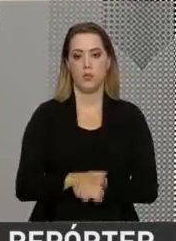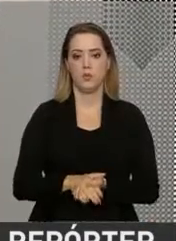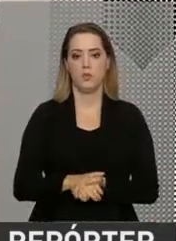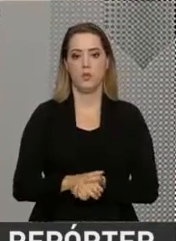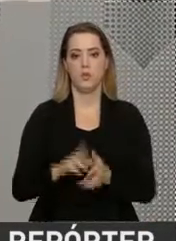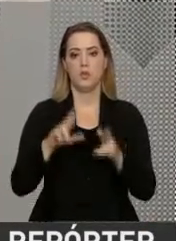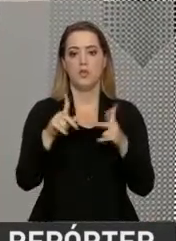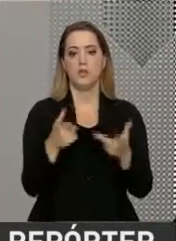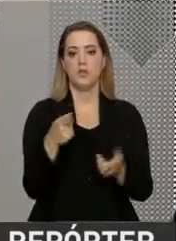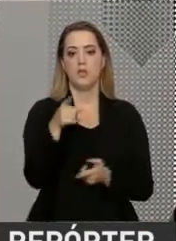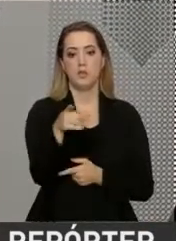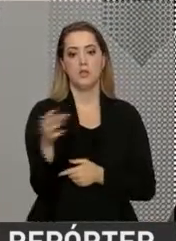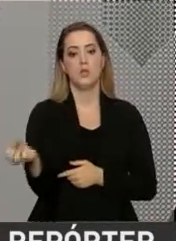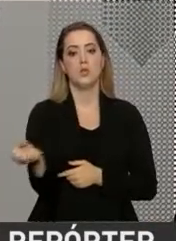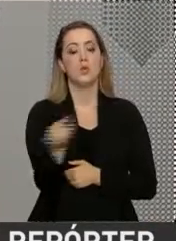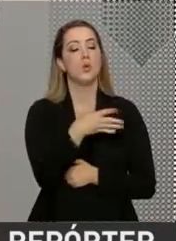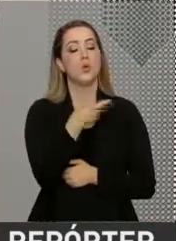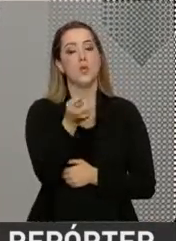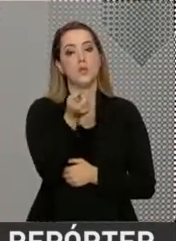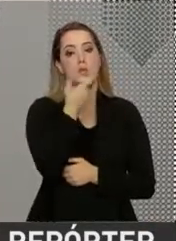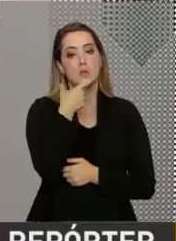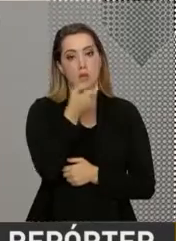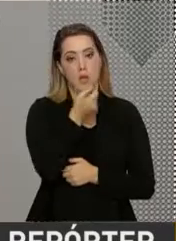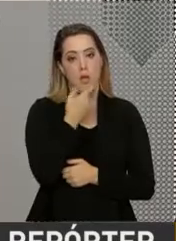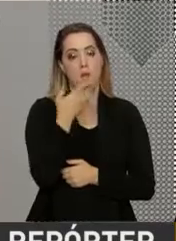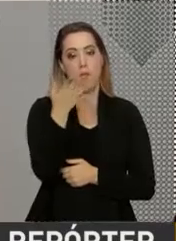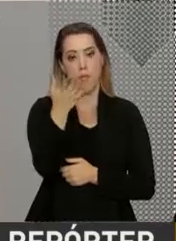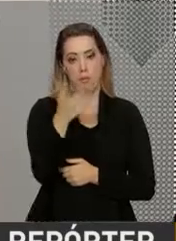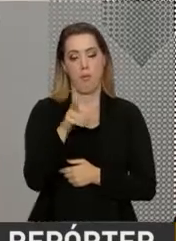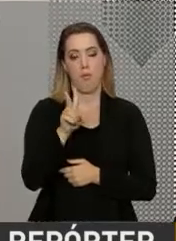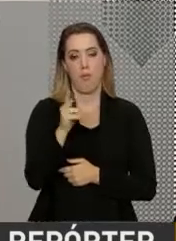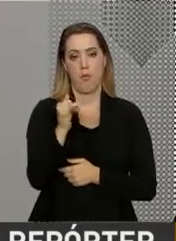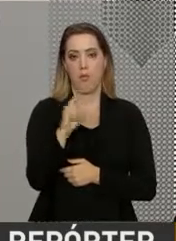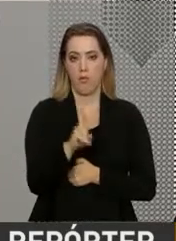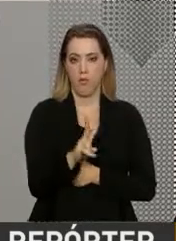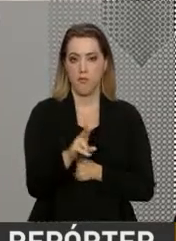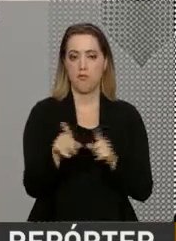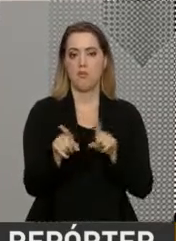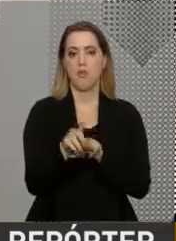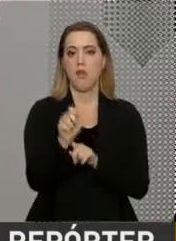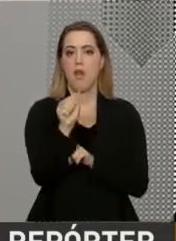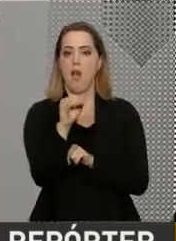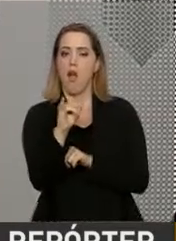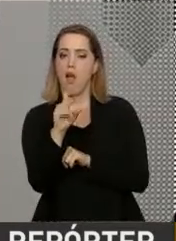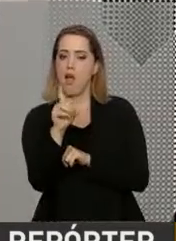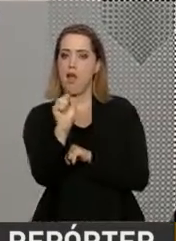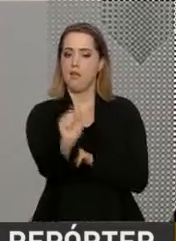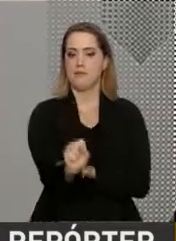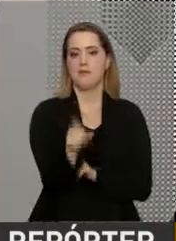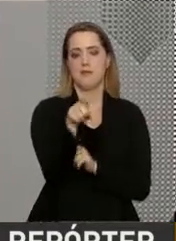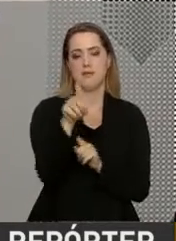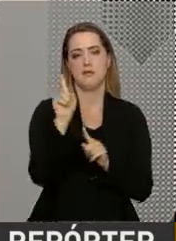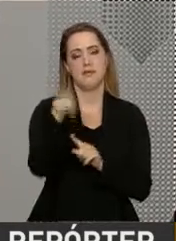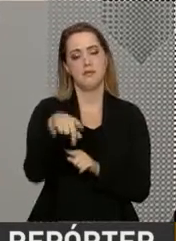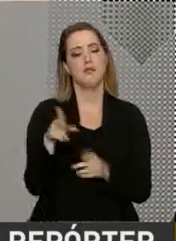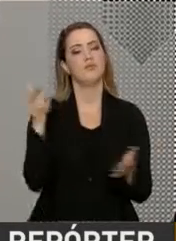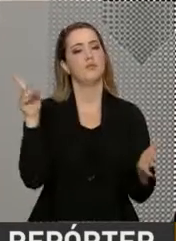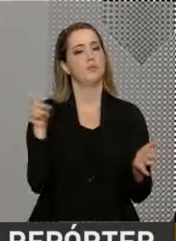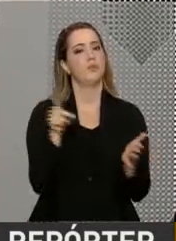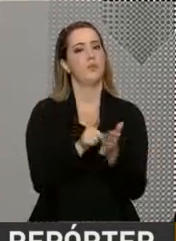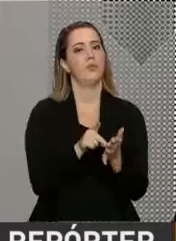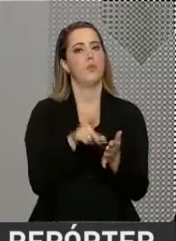essa nova linha de medicamentos que são usados hoje no tratamento da aids é na verdade